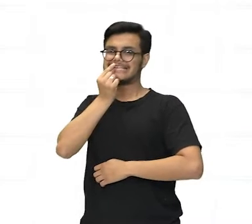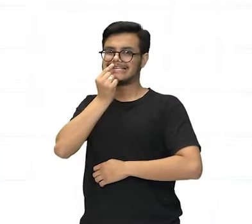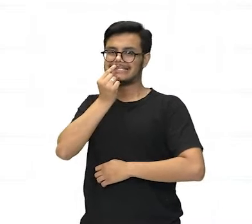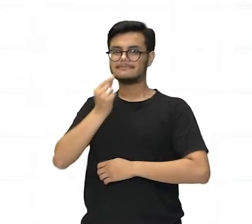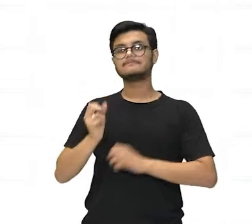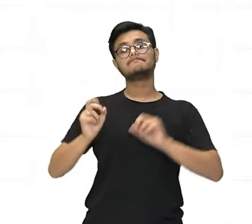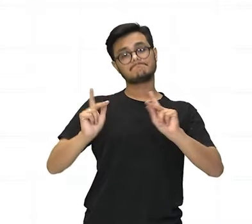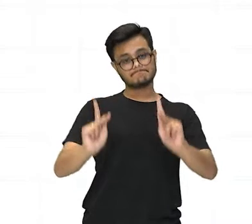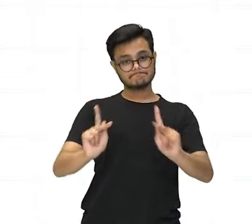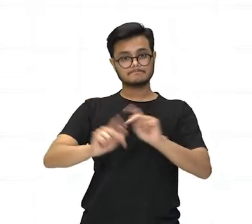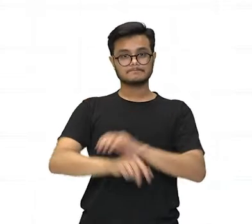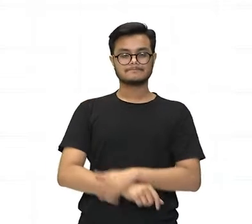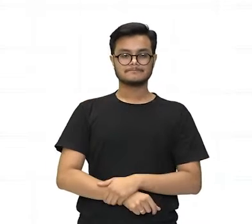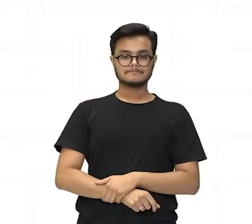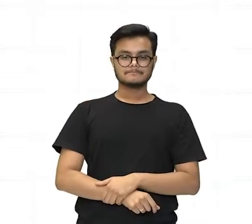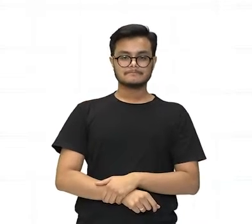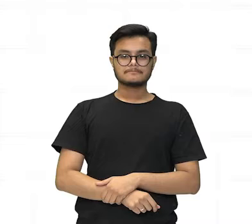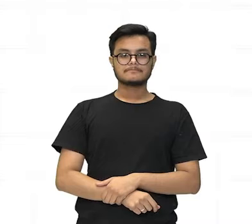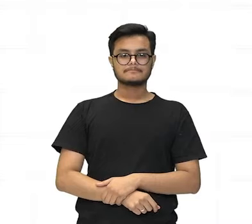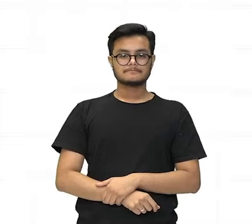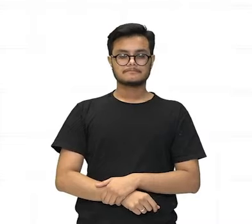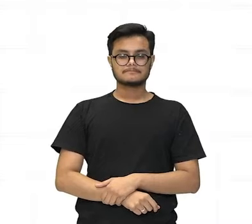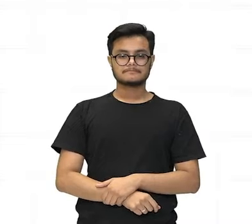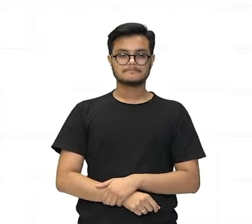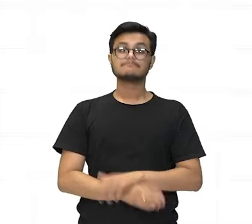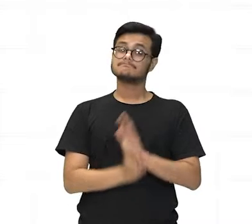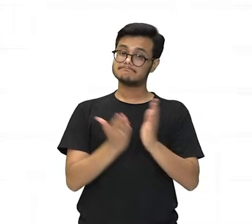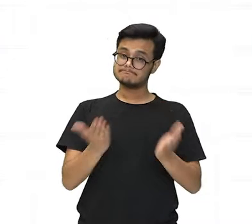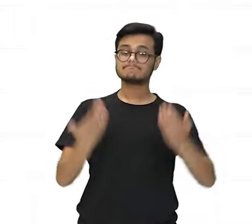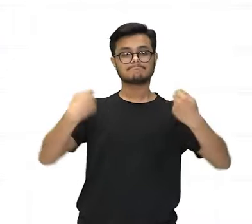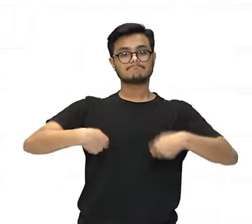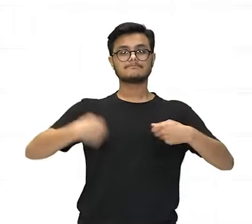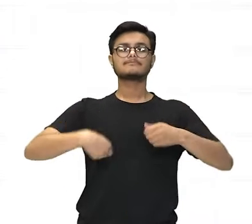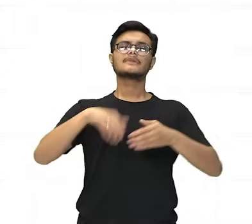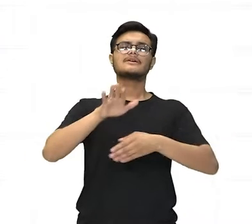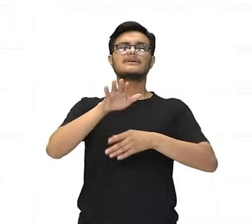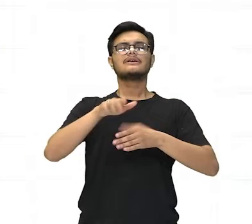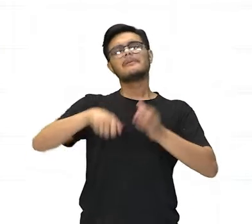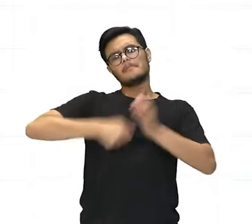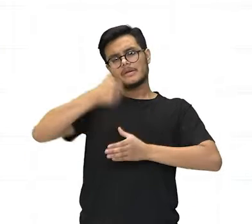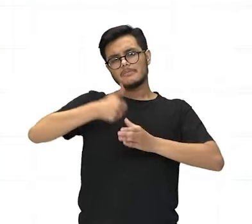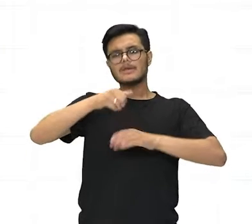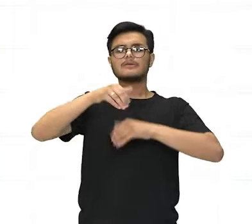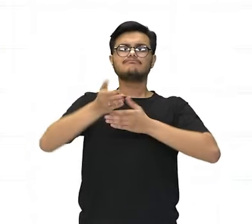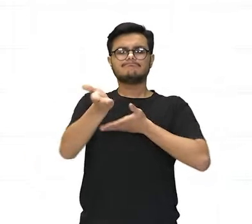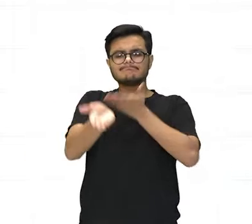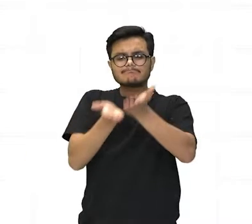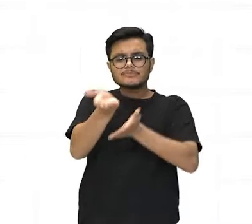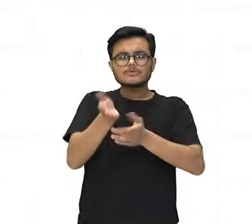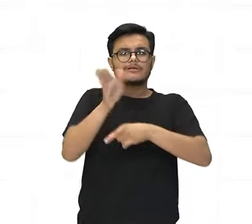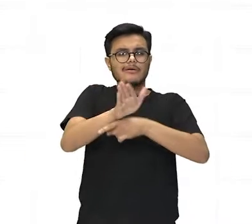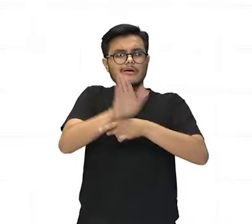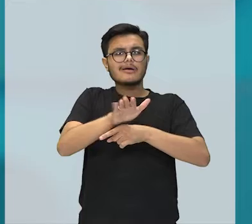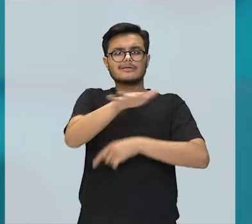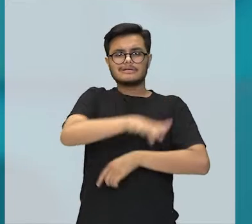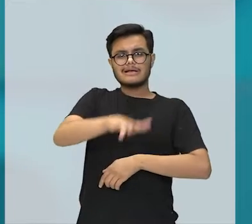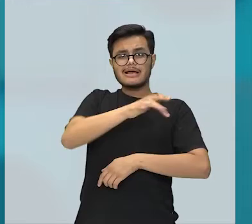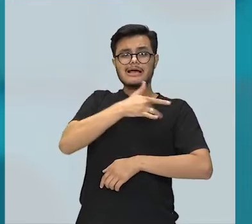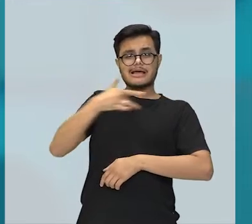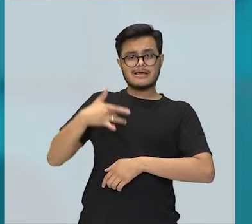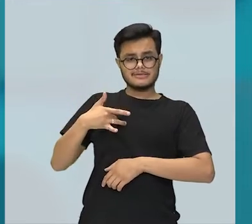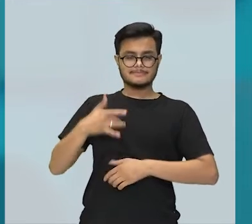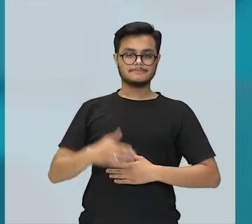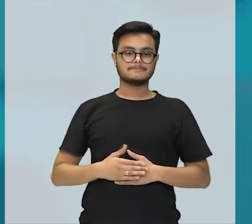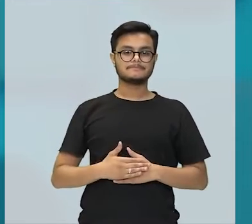do dente. Então, pronto. Esses são os primeiros cuidados, né, que tem que acontecer quando